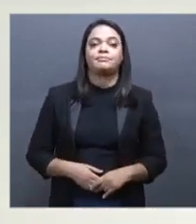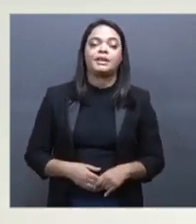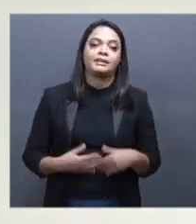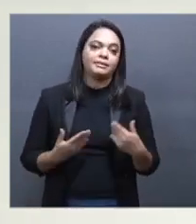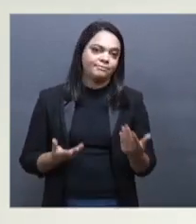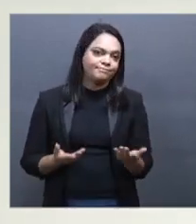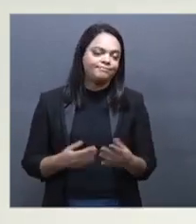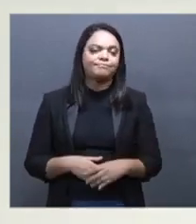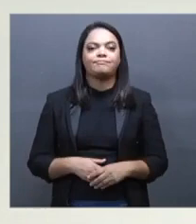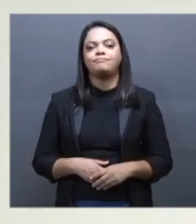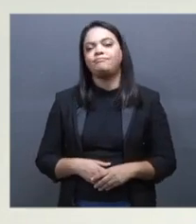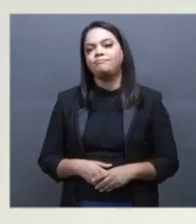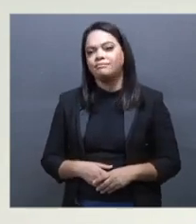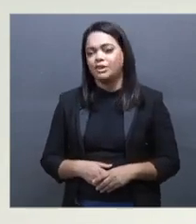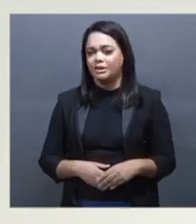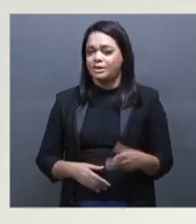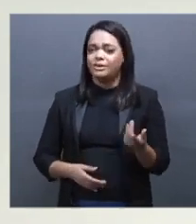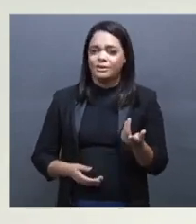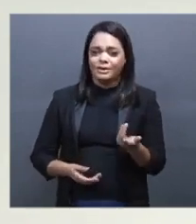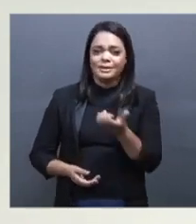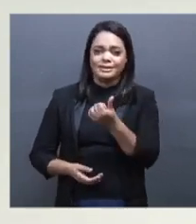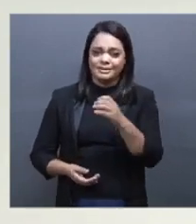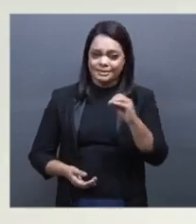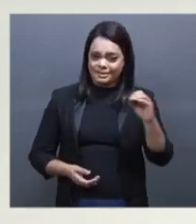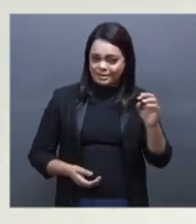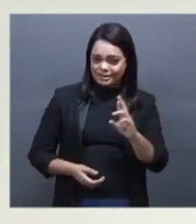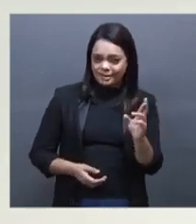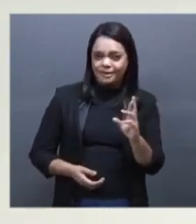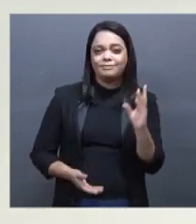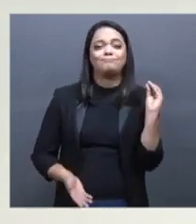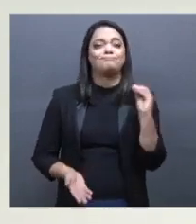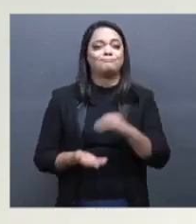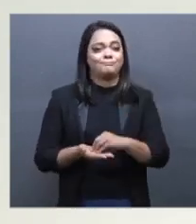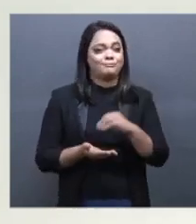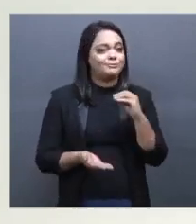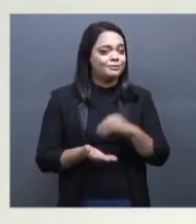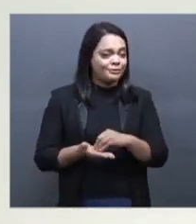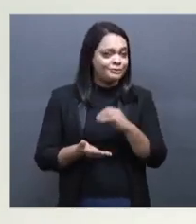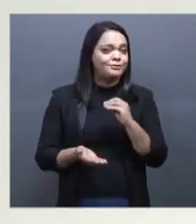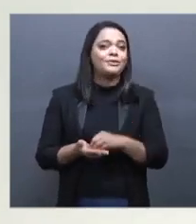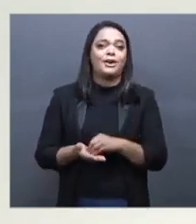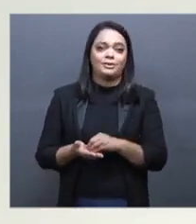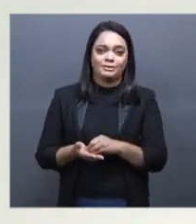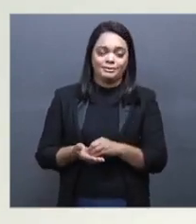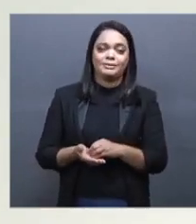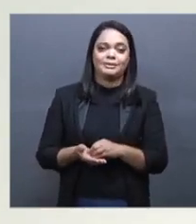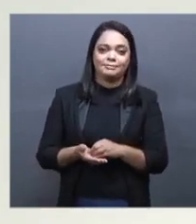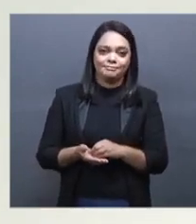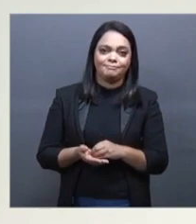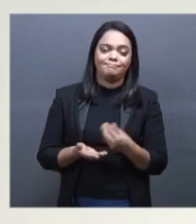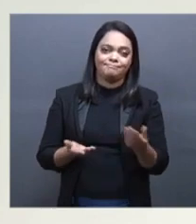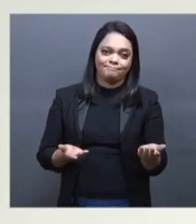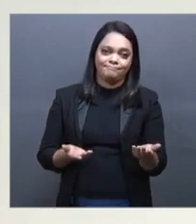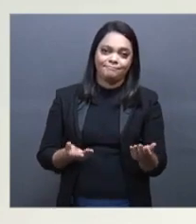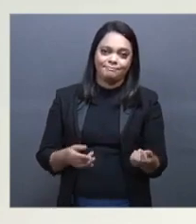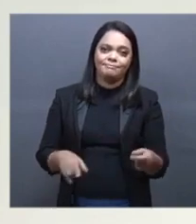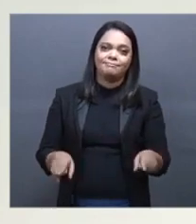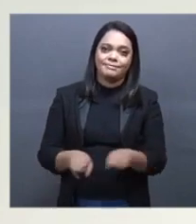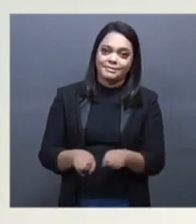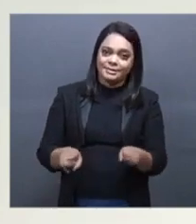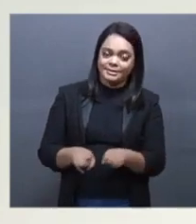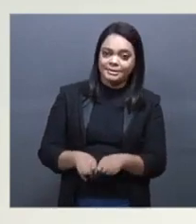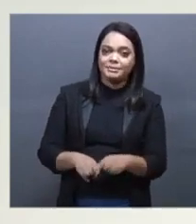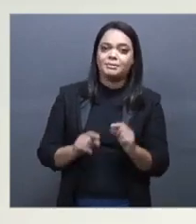Então, o valor está muito distante do que seria o mínimo necessário, mas já é distante também do valor do salário